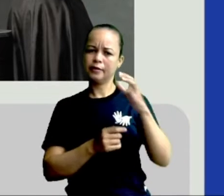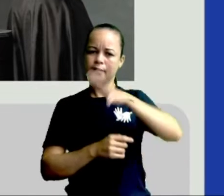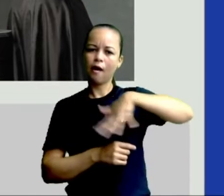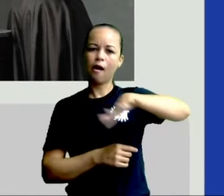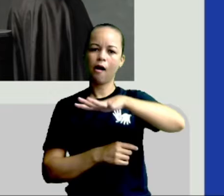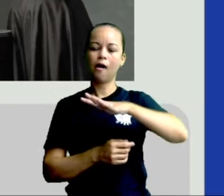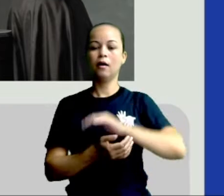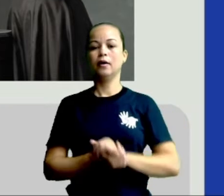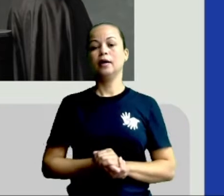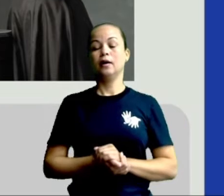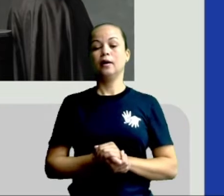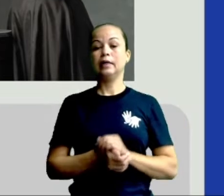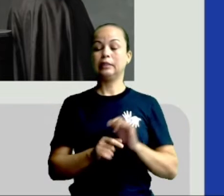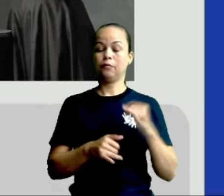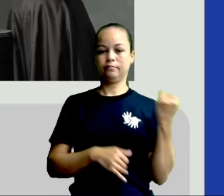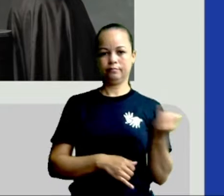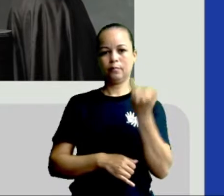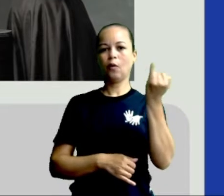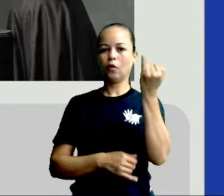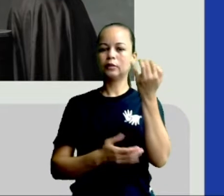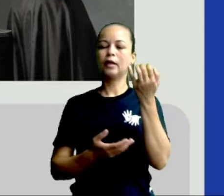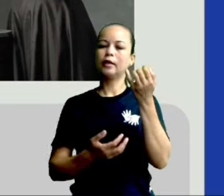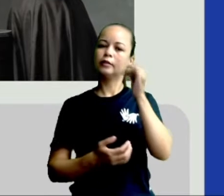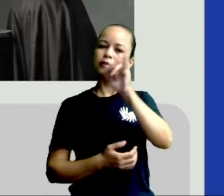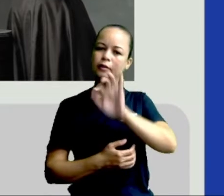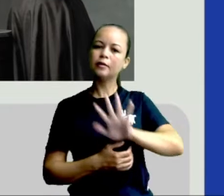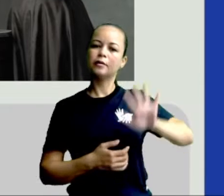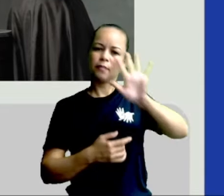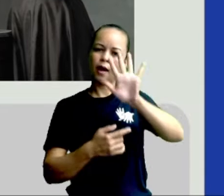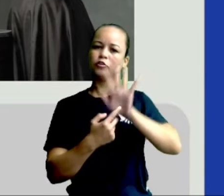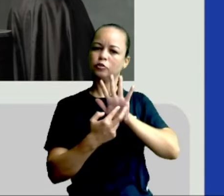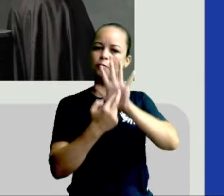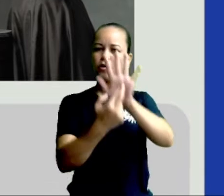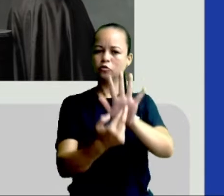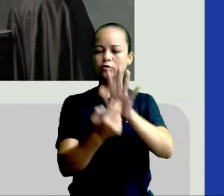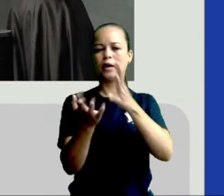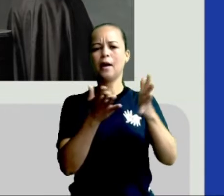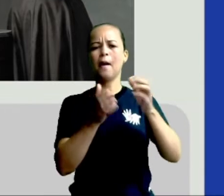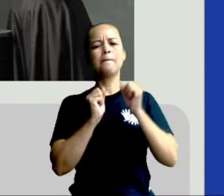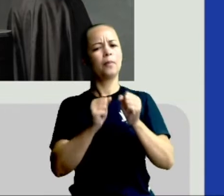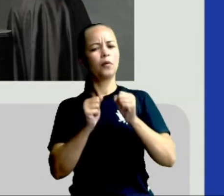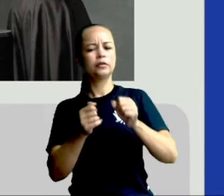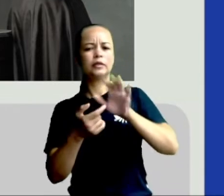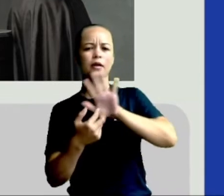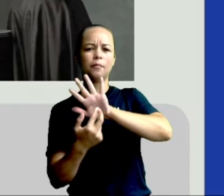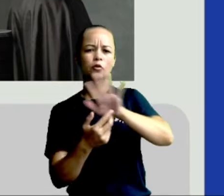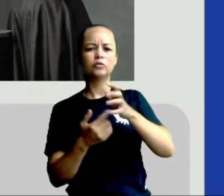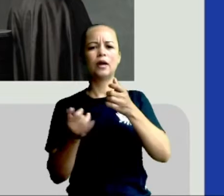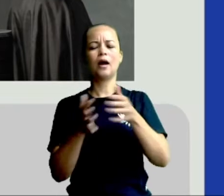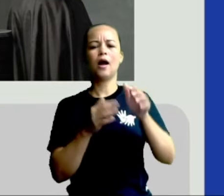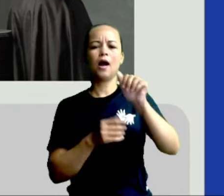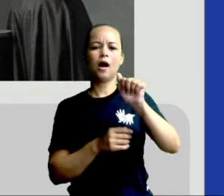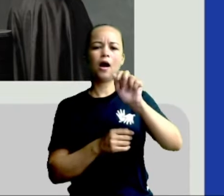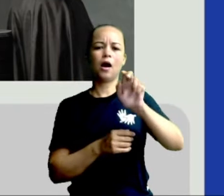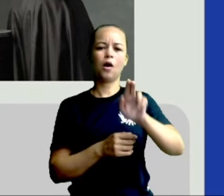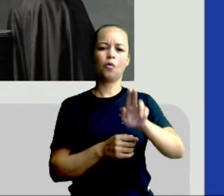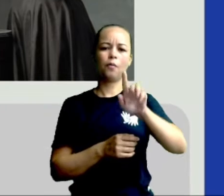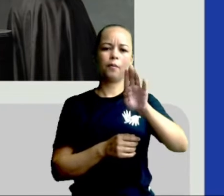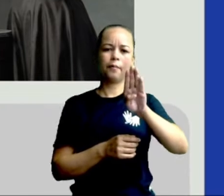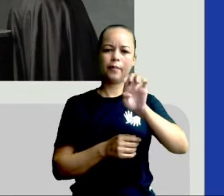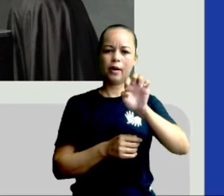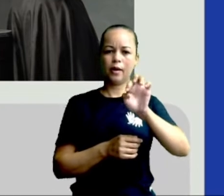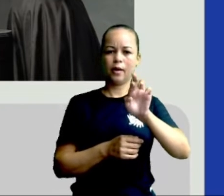é importante a gente trazer figuras como esta, podia trazer outros como Albert Einstein,